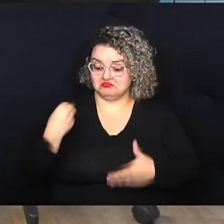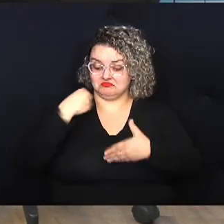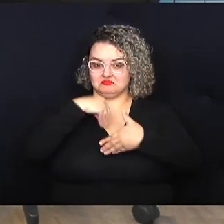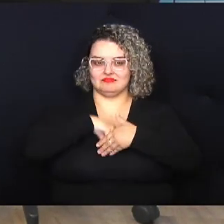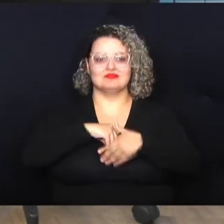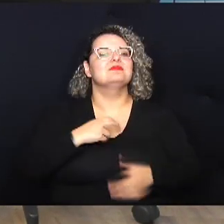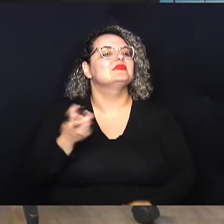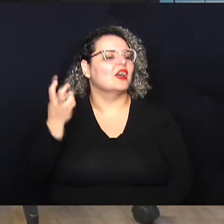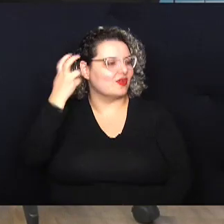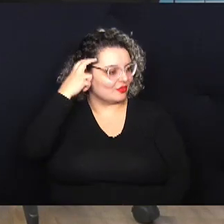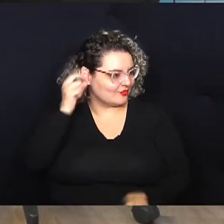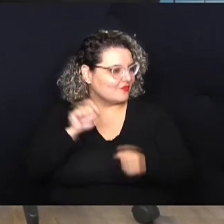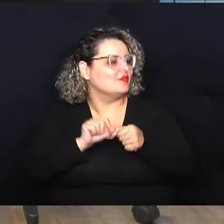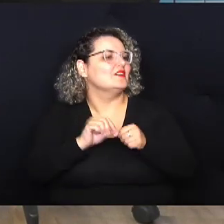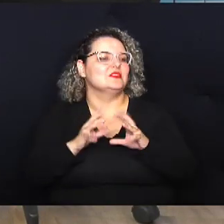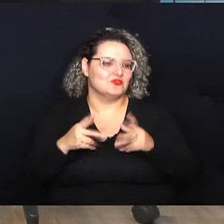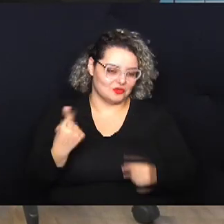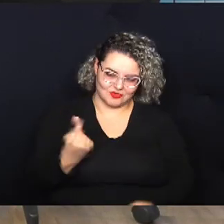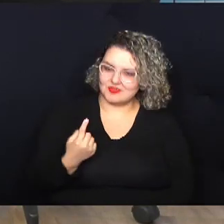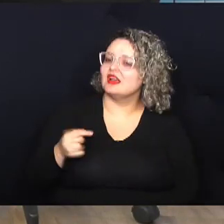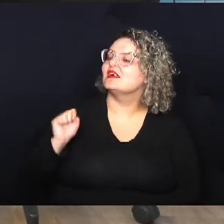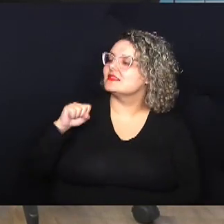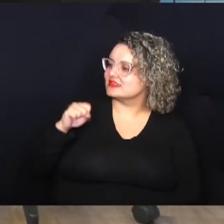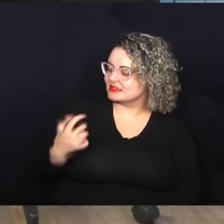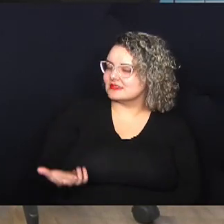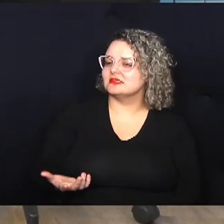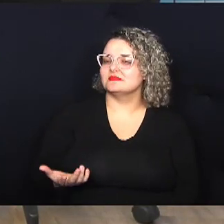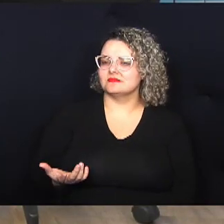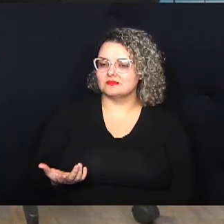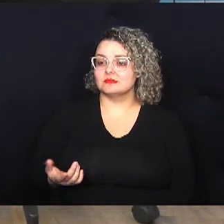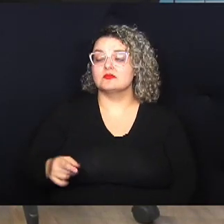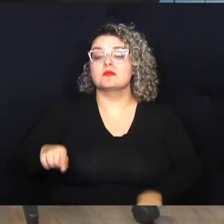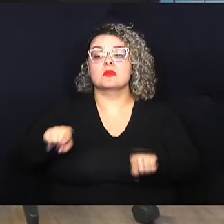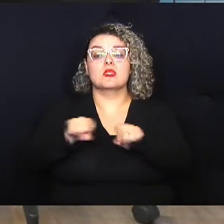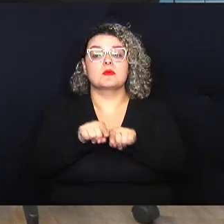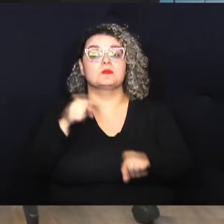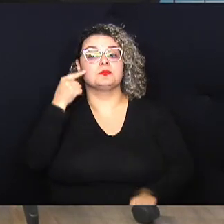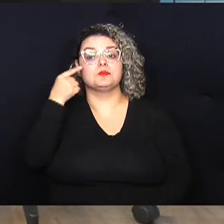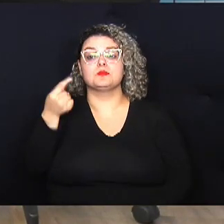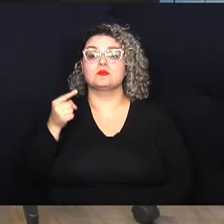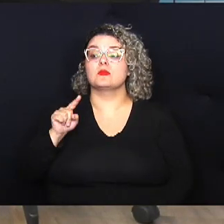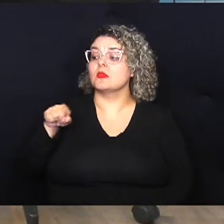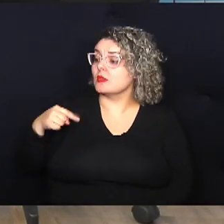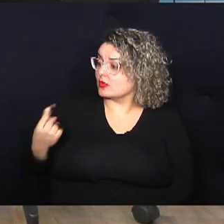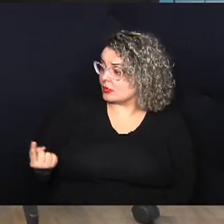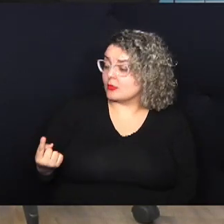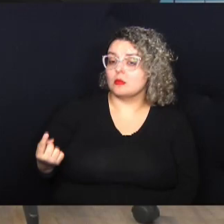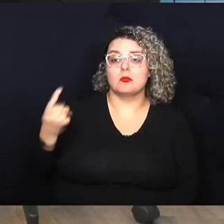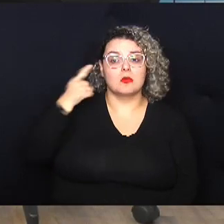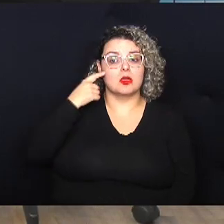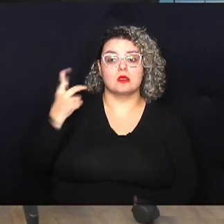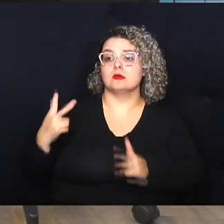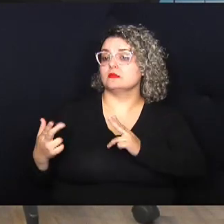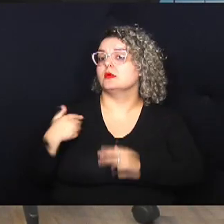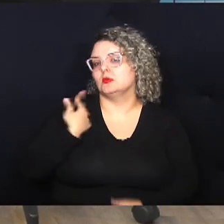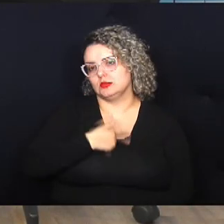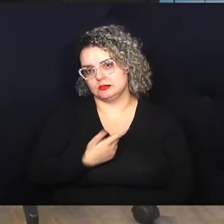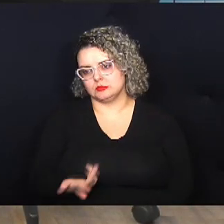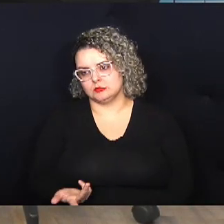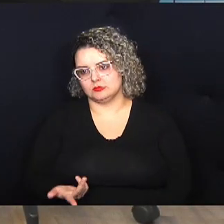cultura de fazer tudo sozinha. De querer fazer tudo. E também pensar que o outro está pensando a mesma coisa que a gente. Exatamente. Então a gente